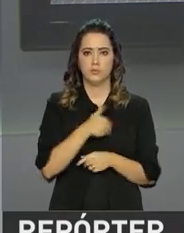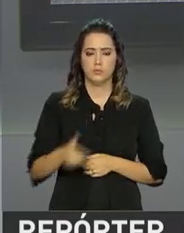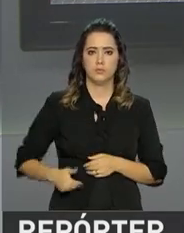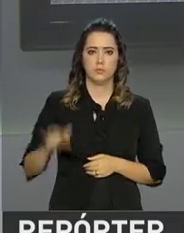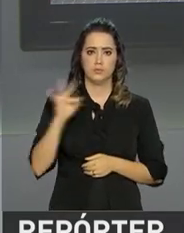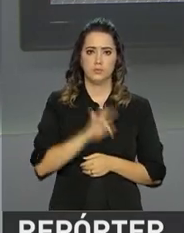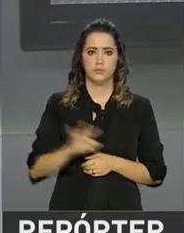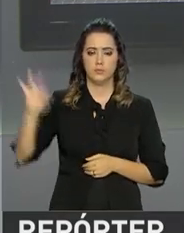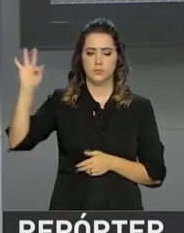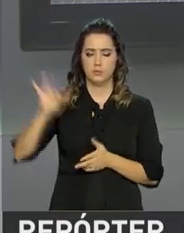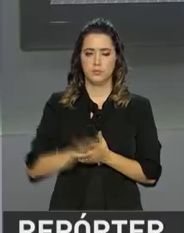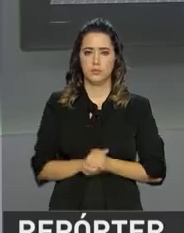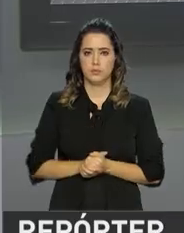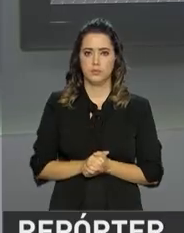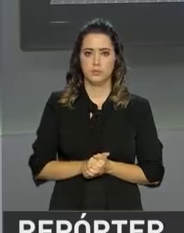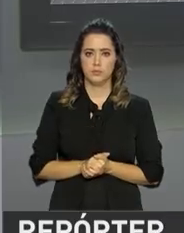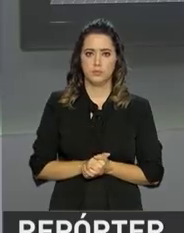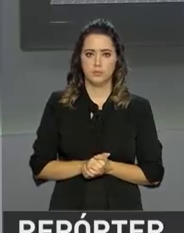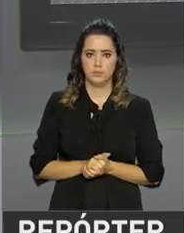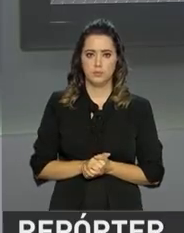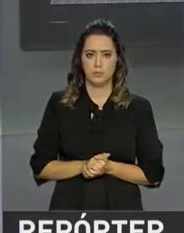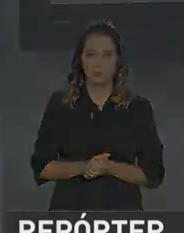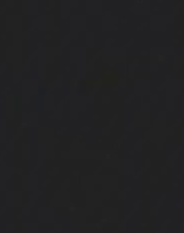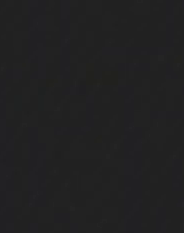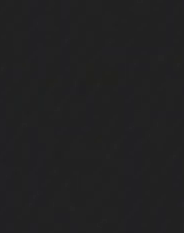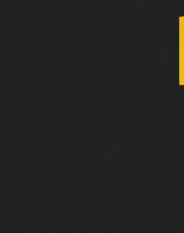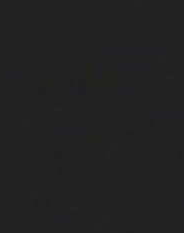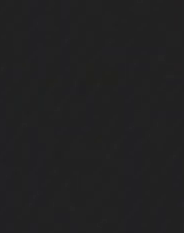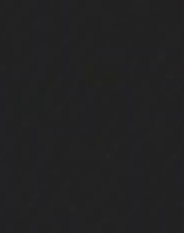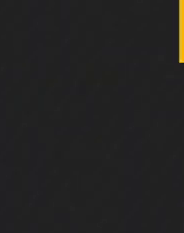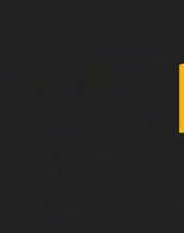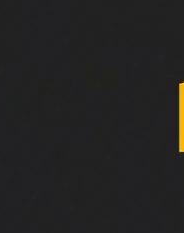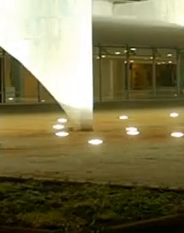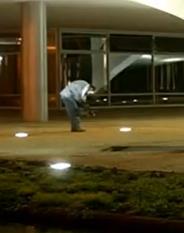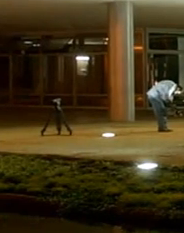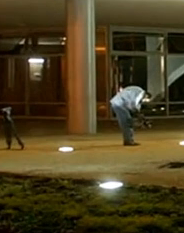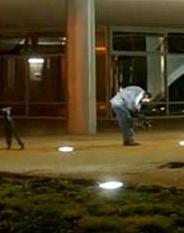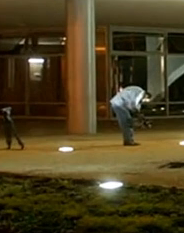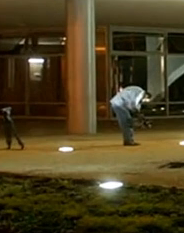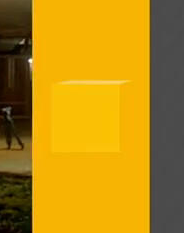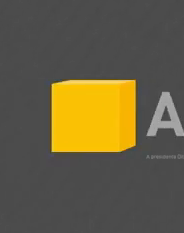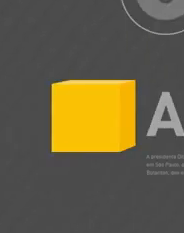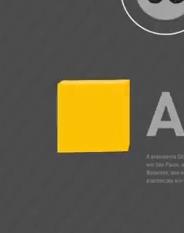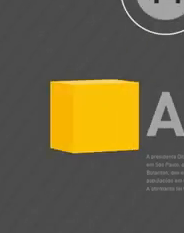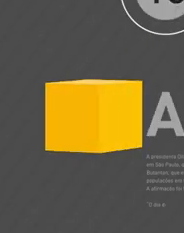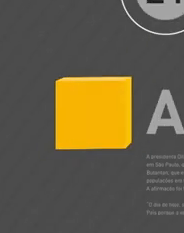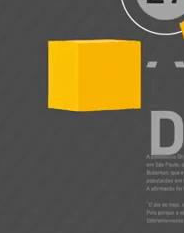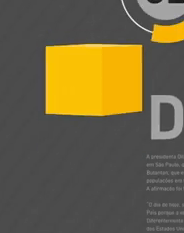NBR, a TV do Governo Federal.